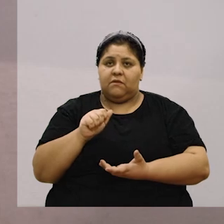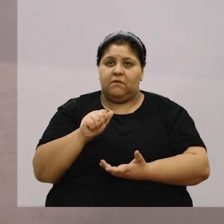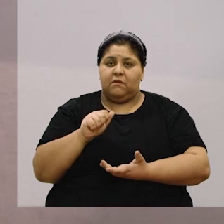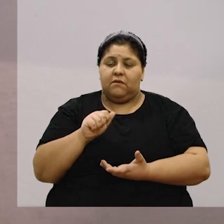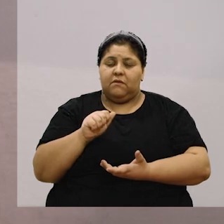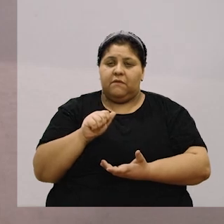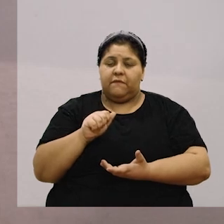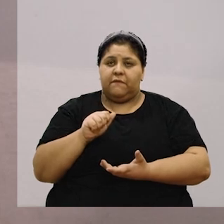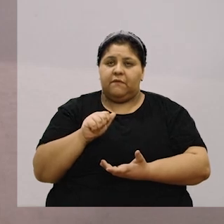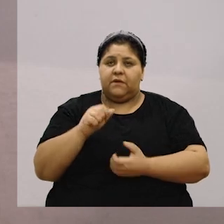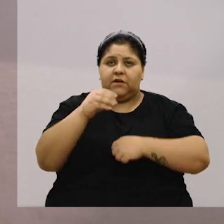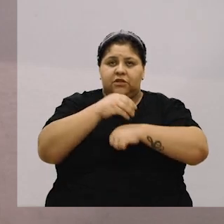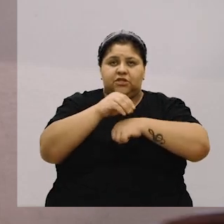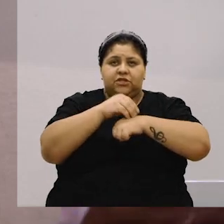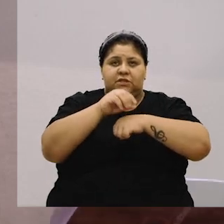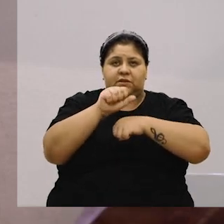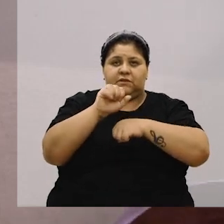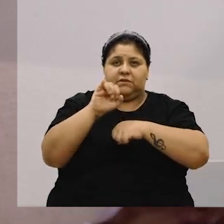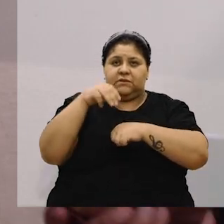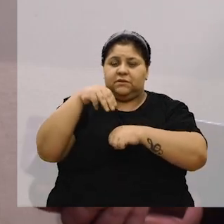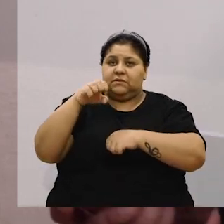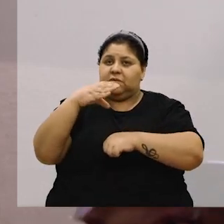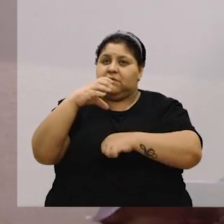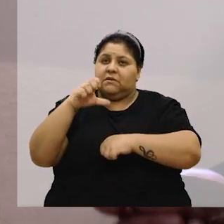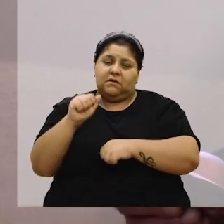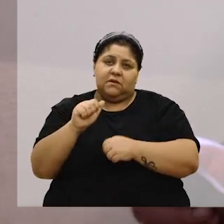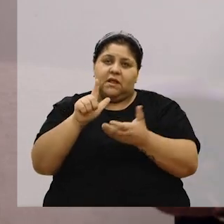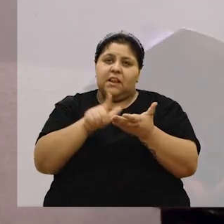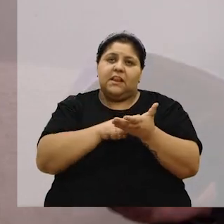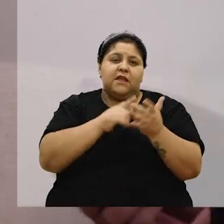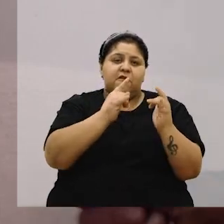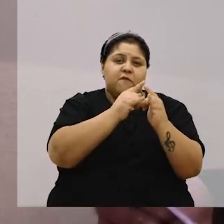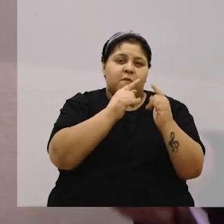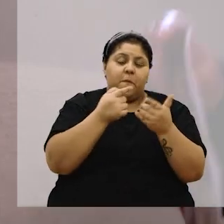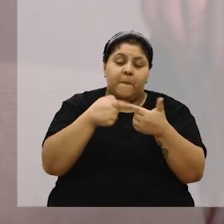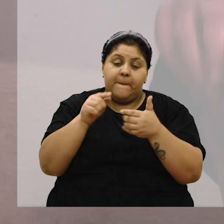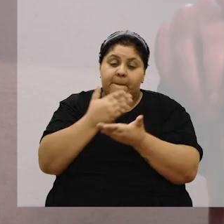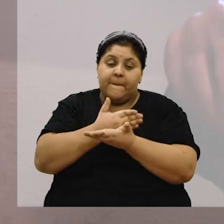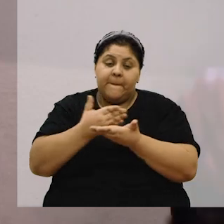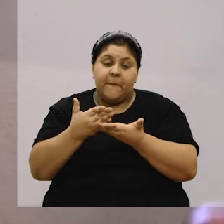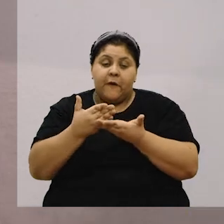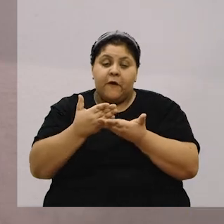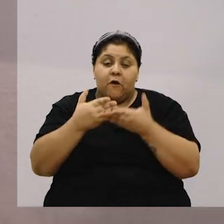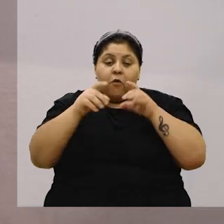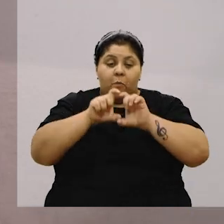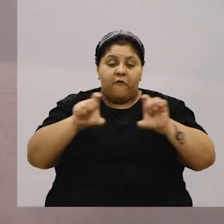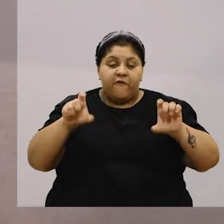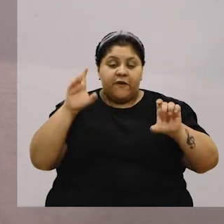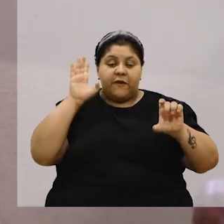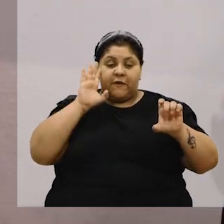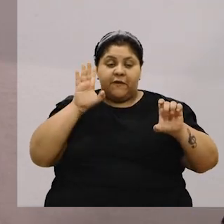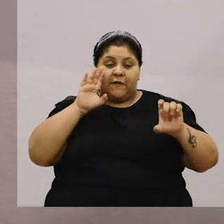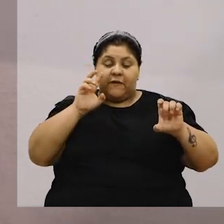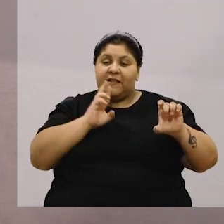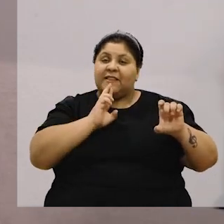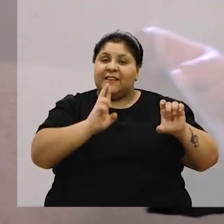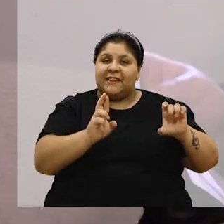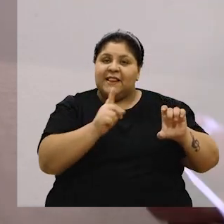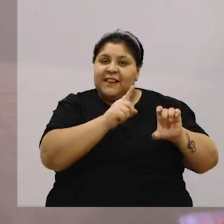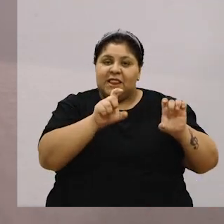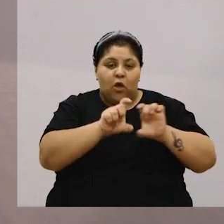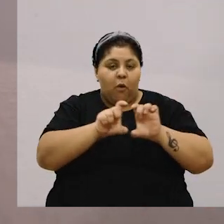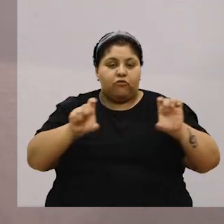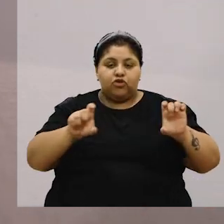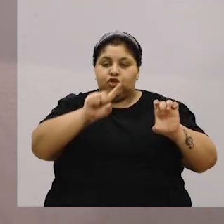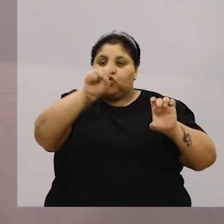CIMEX, encomendado para o CIMEX. Um livro institucional, enfim, as pessoas podem pensar. Mas ela começa com um título muito legal e ele